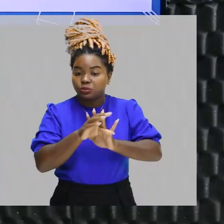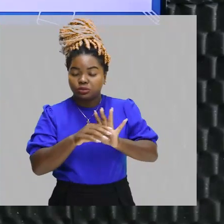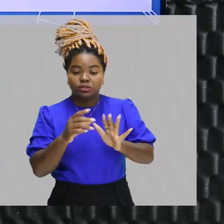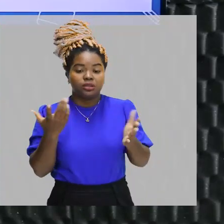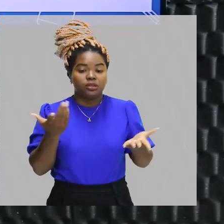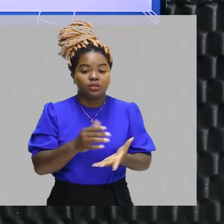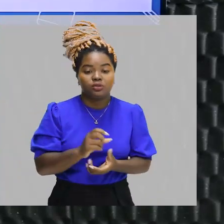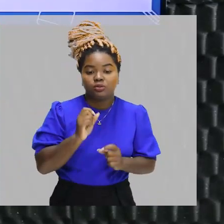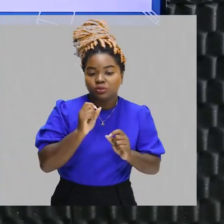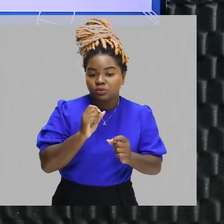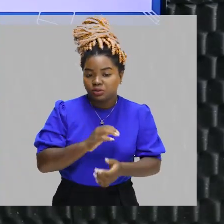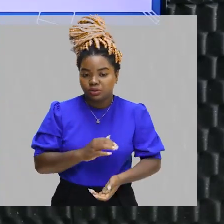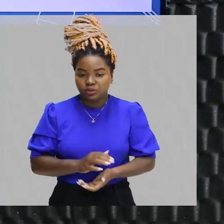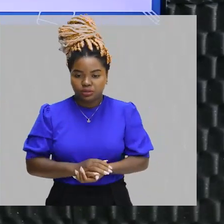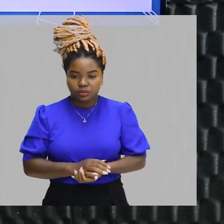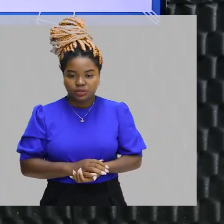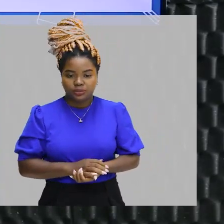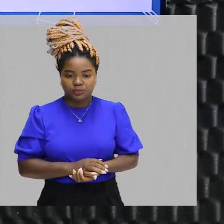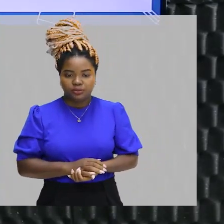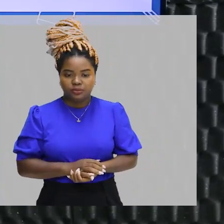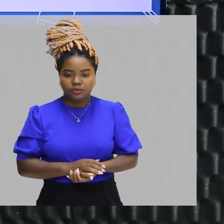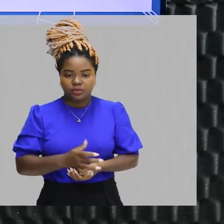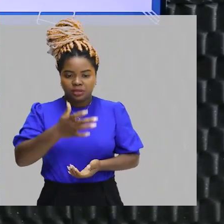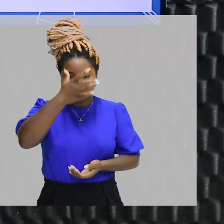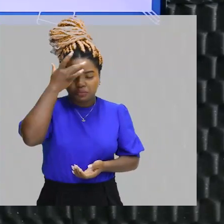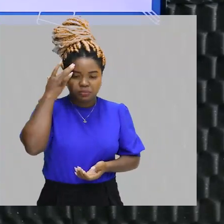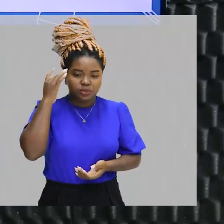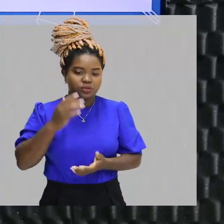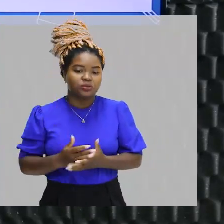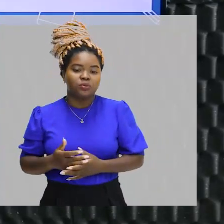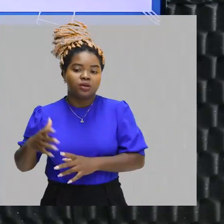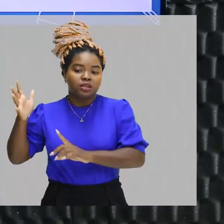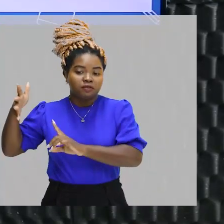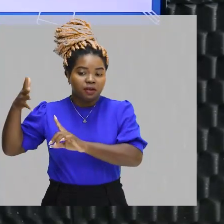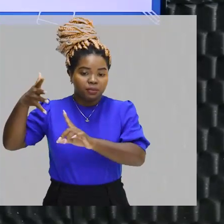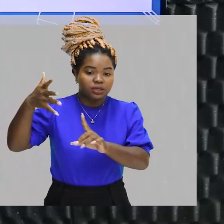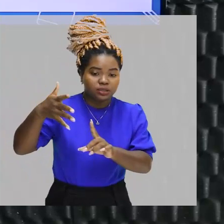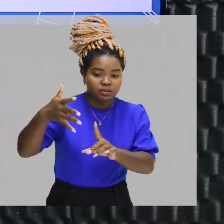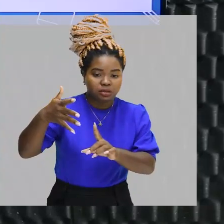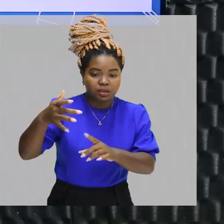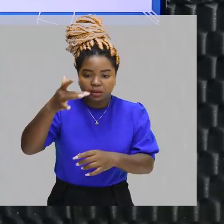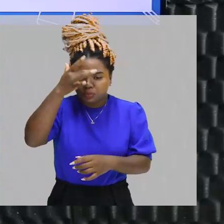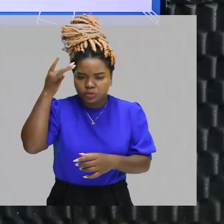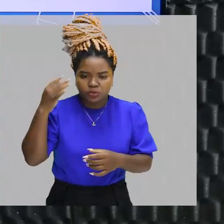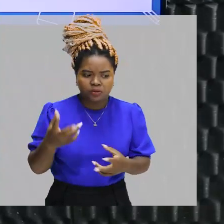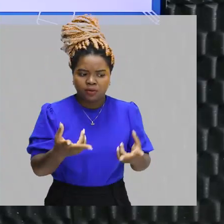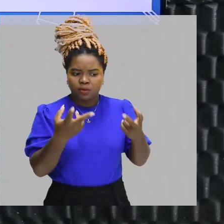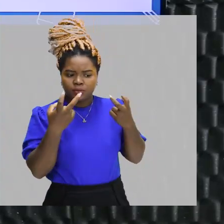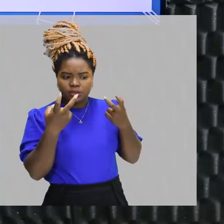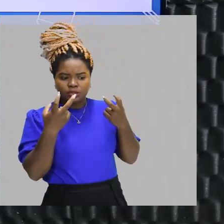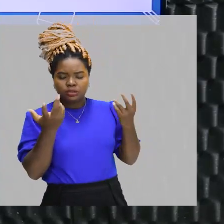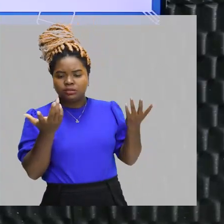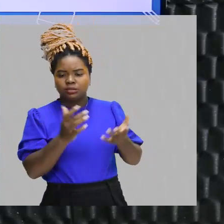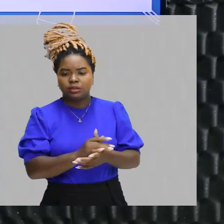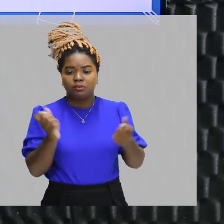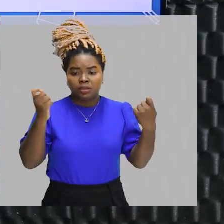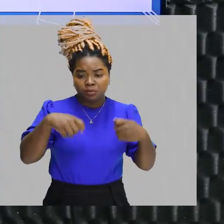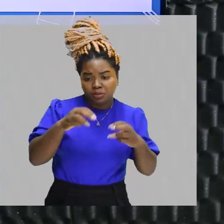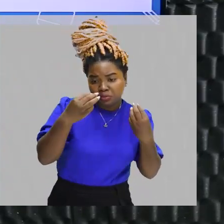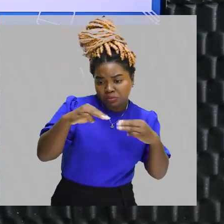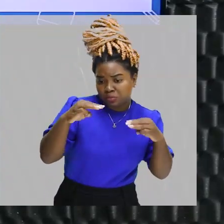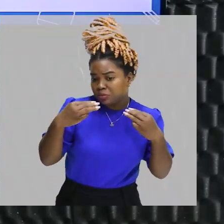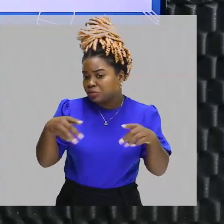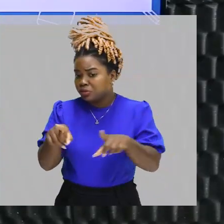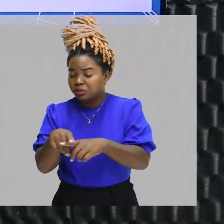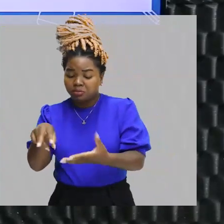o conceito de alguém que vai apresentar e alguém que vai assistir, pode encaixar numa música para apresentação, pode encaixar, por exemplo,